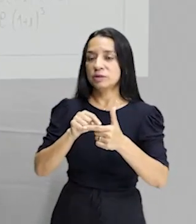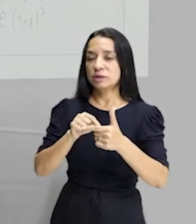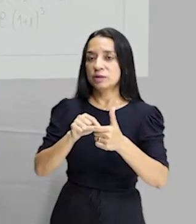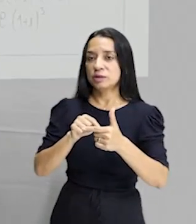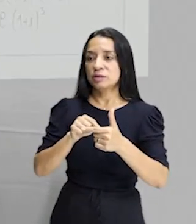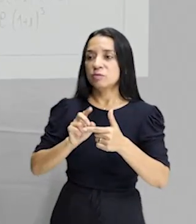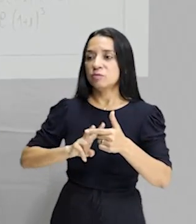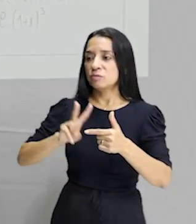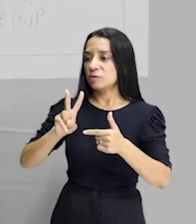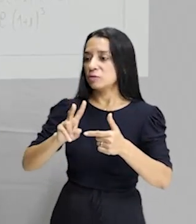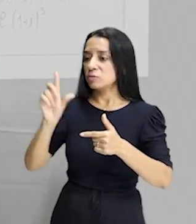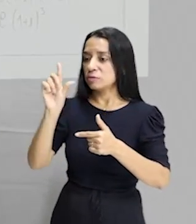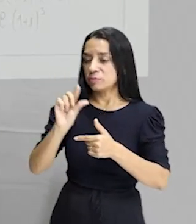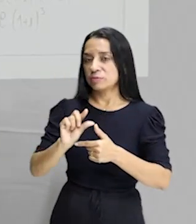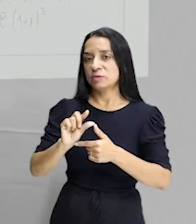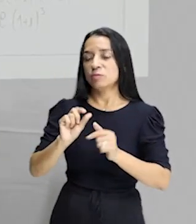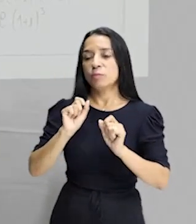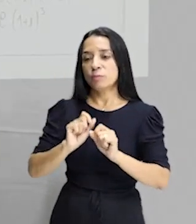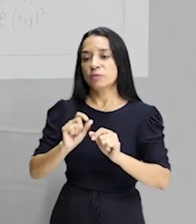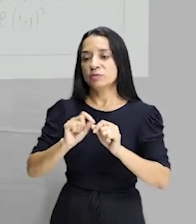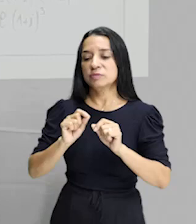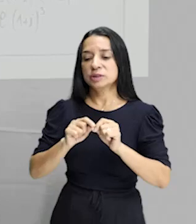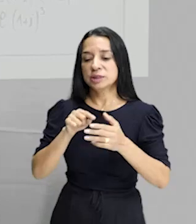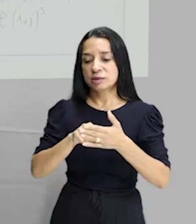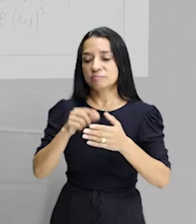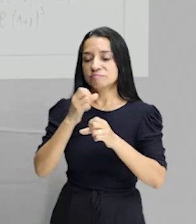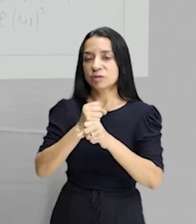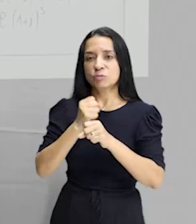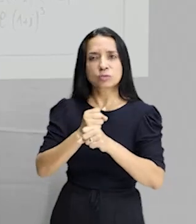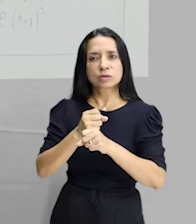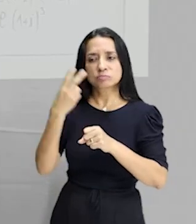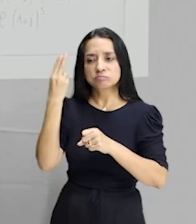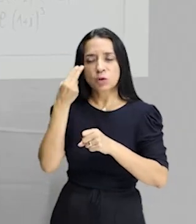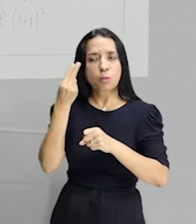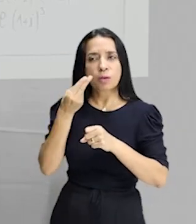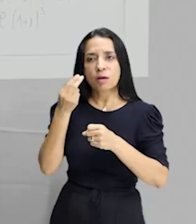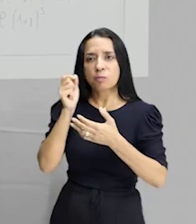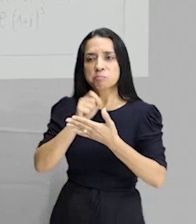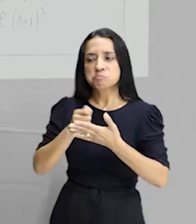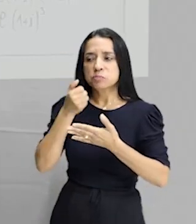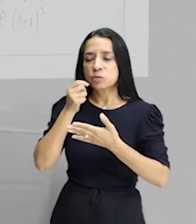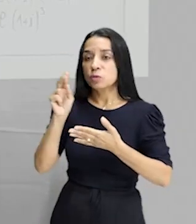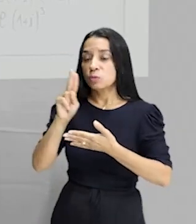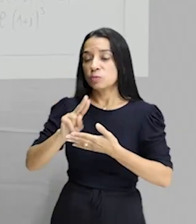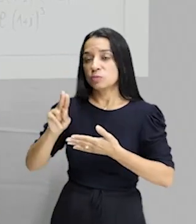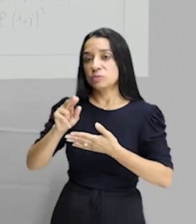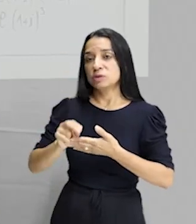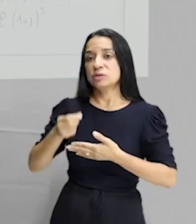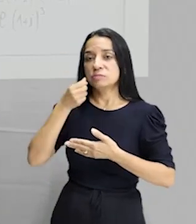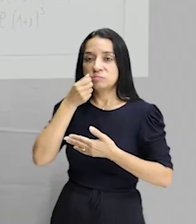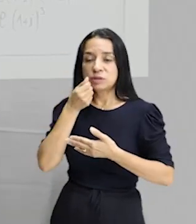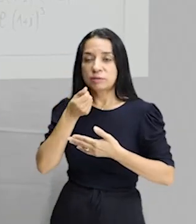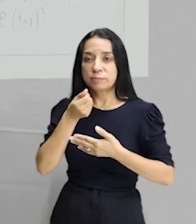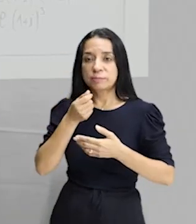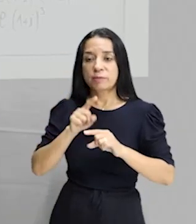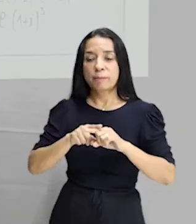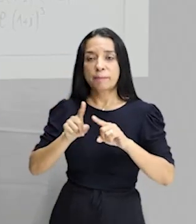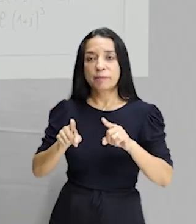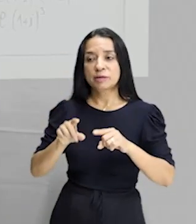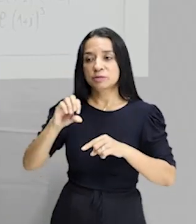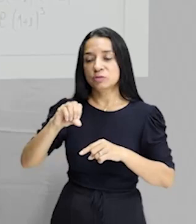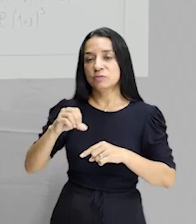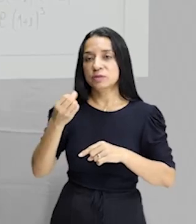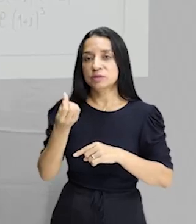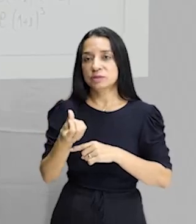uma conta na mão mas se você for fazer é calcular o juro composto do financiamento que você for fazer em 96